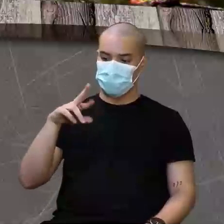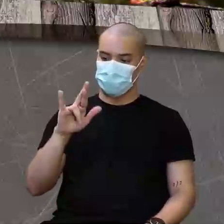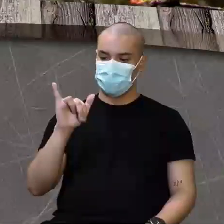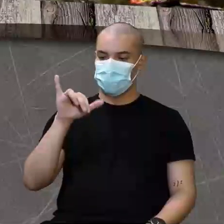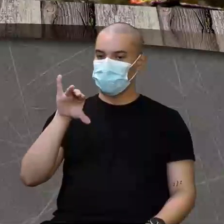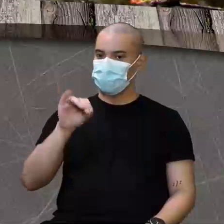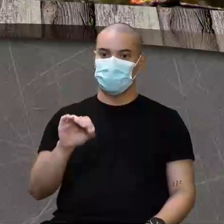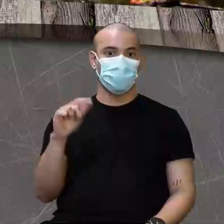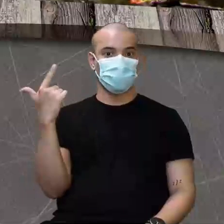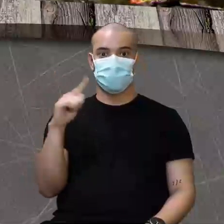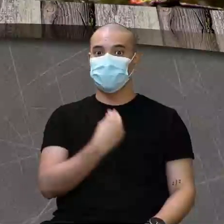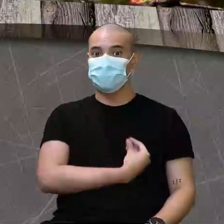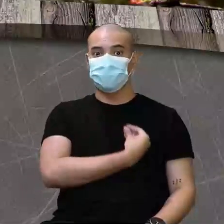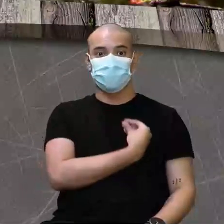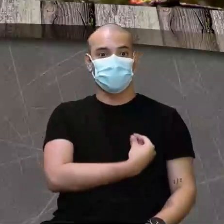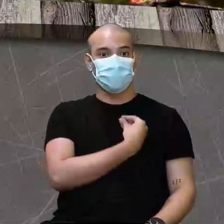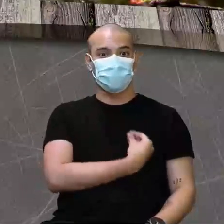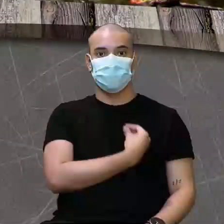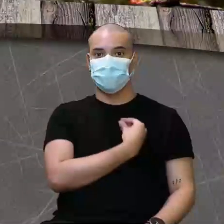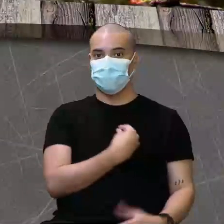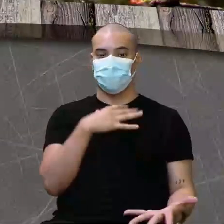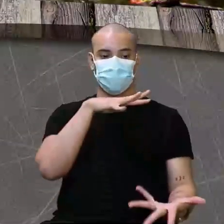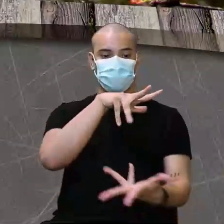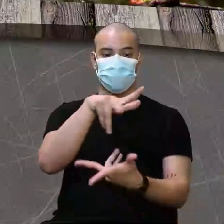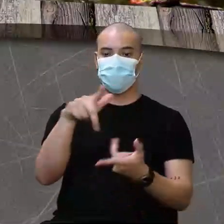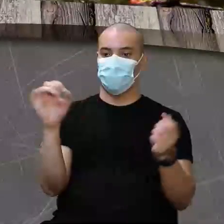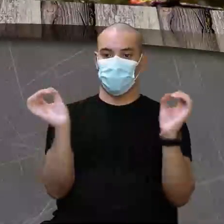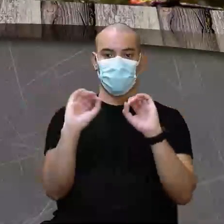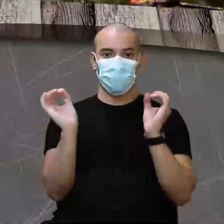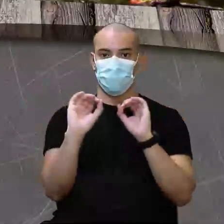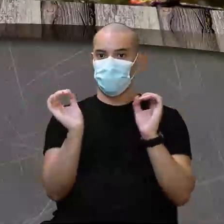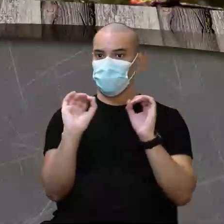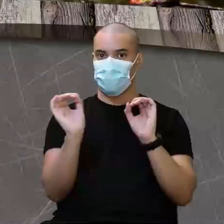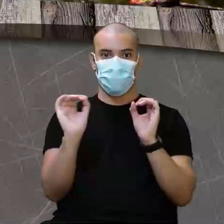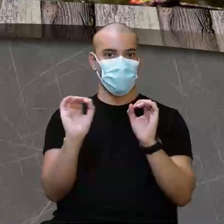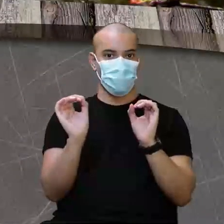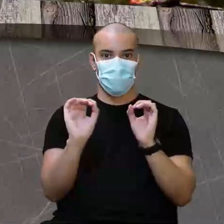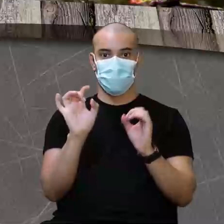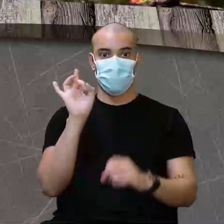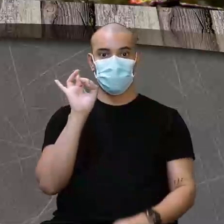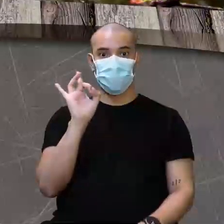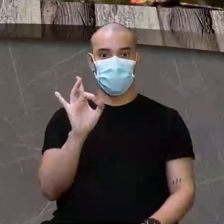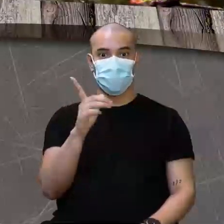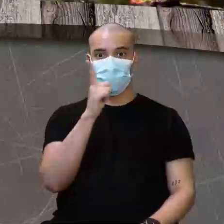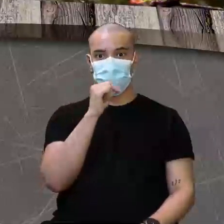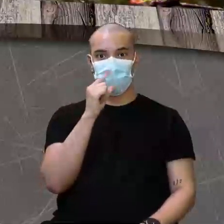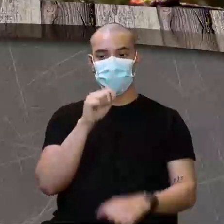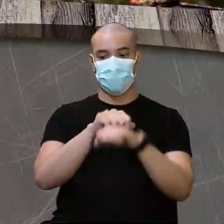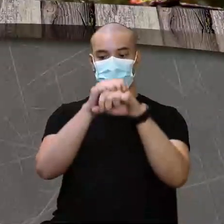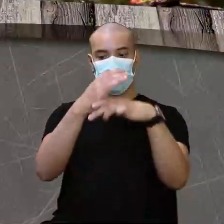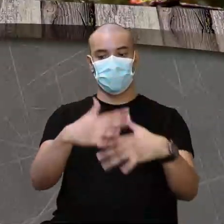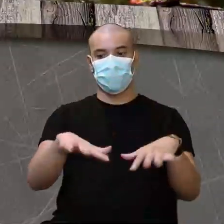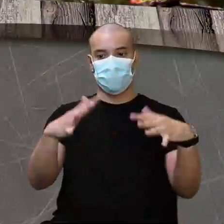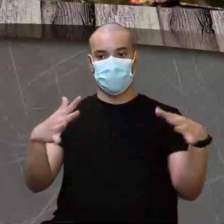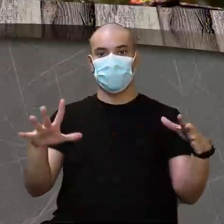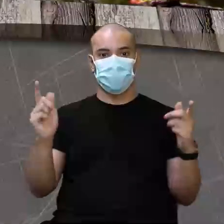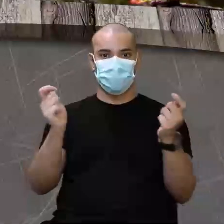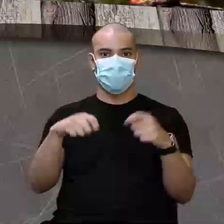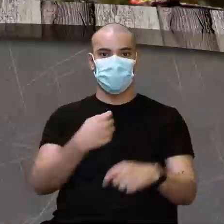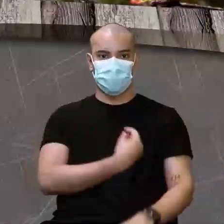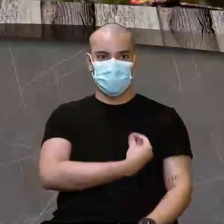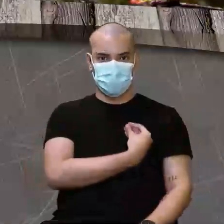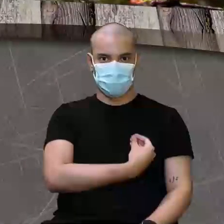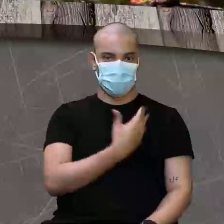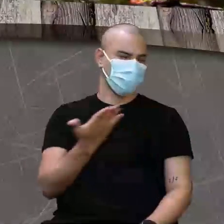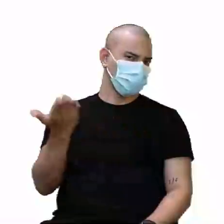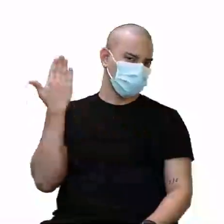existia nenhuma forma de vida no ambiente terrestre, sólido, só no meio aquático. Tá bom? Então vamos